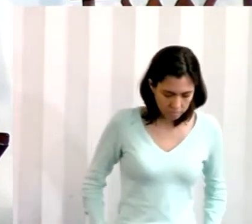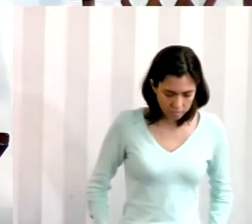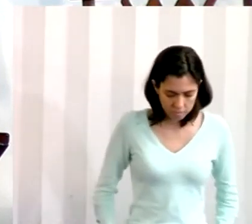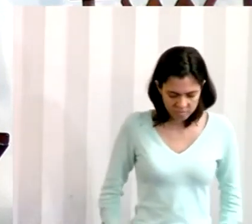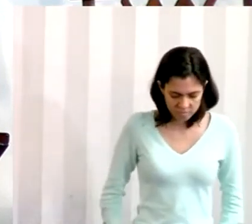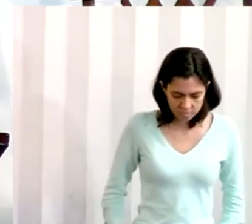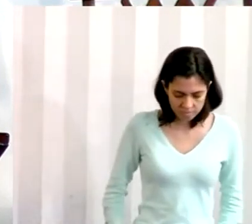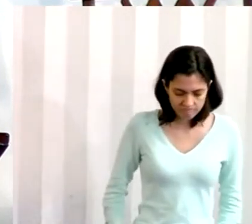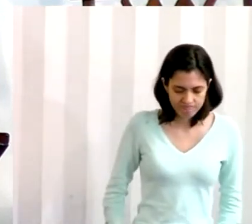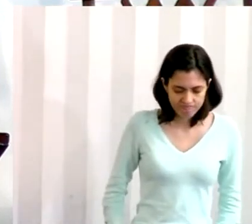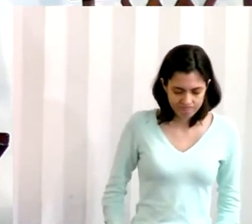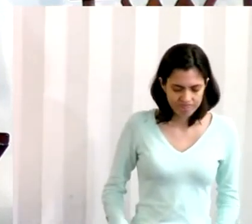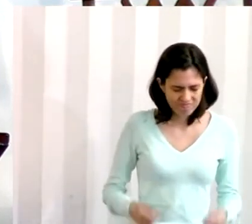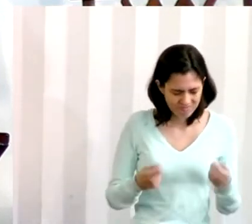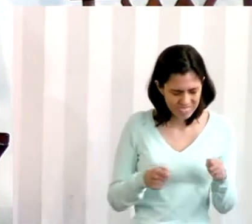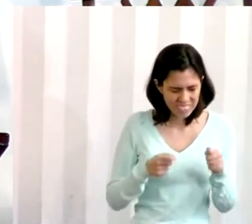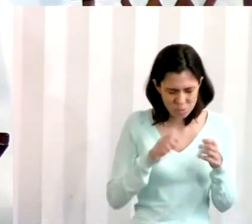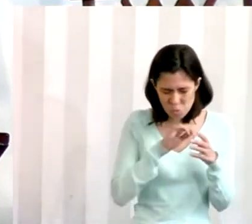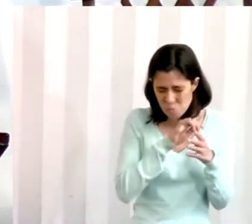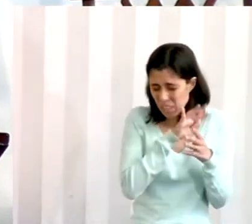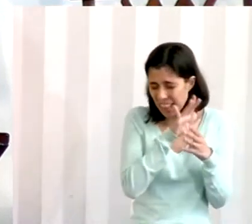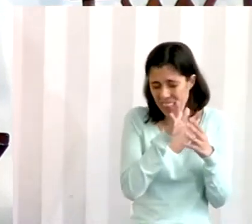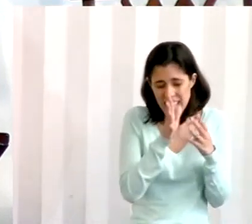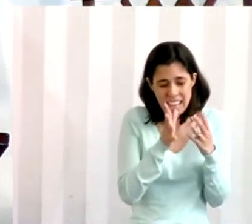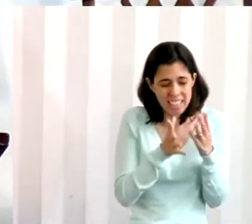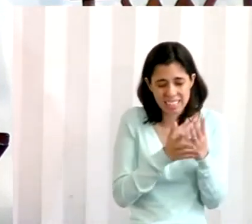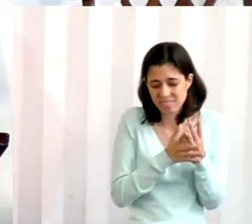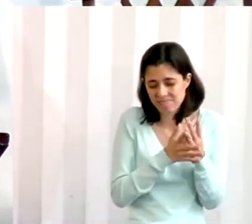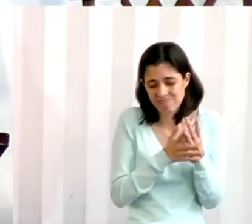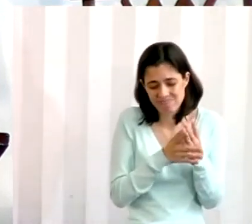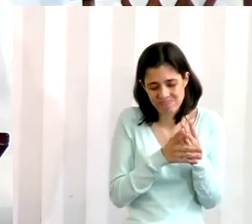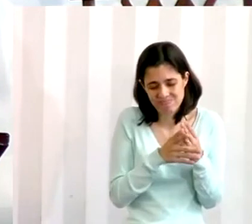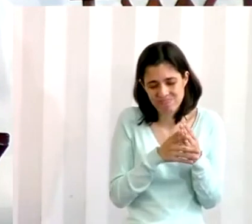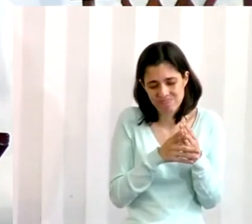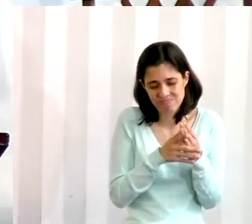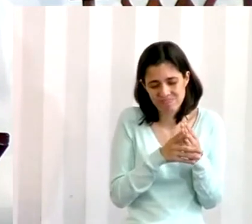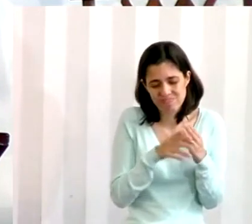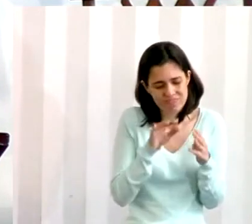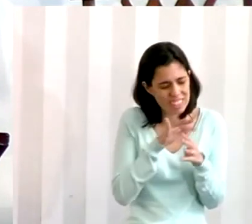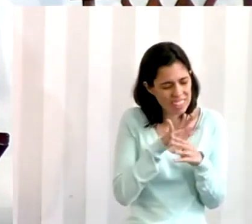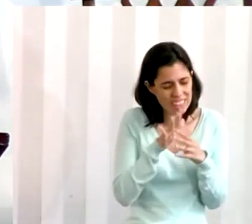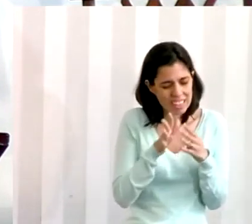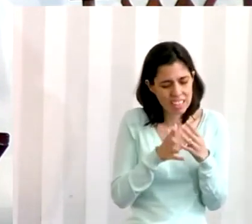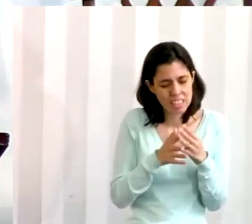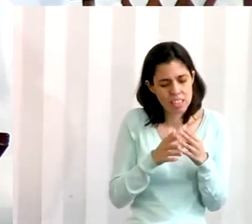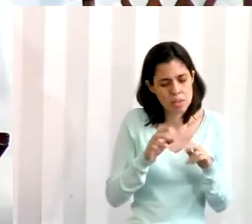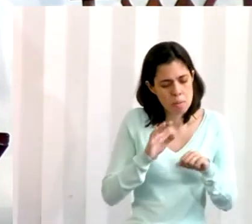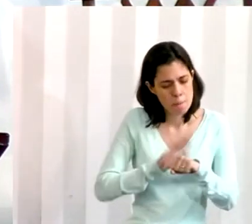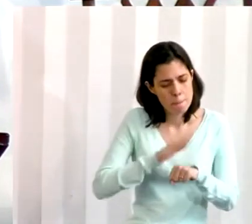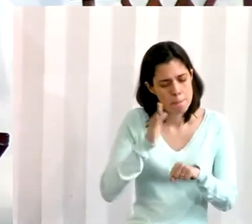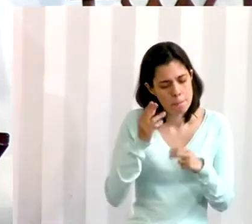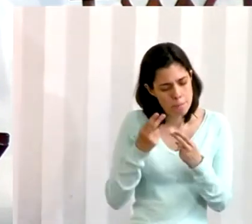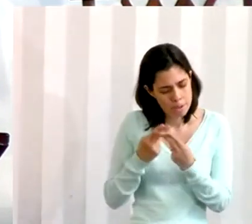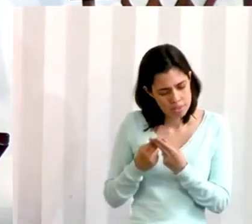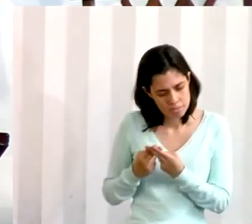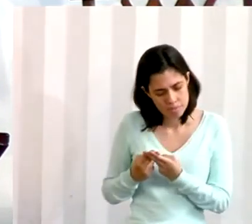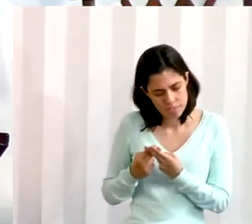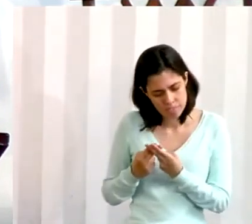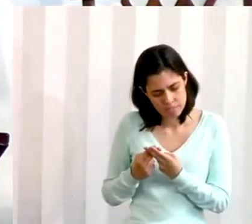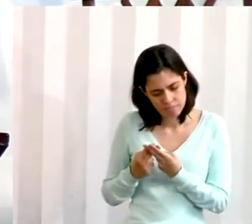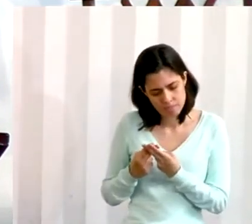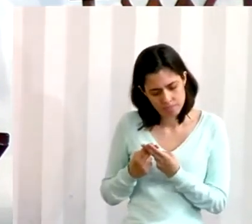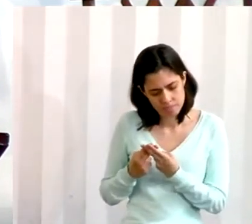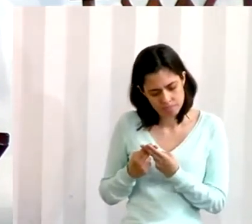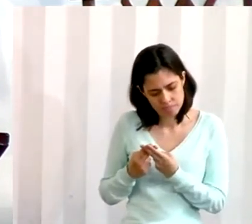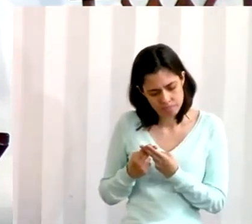um milagre nessa hora, para que nós possamos firmar um propósito contigo de exercitar